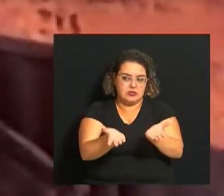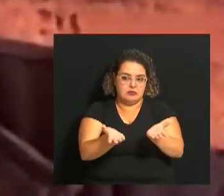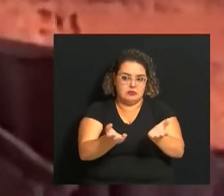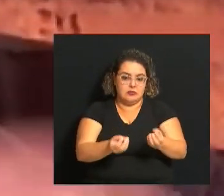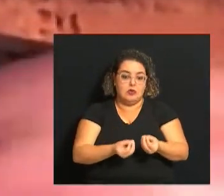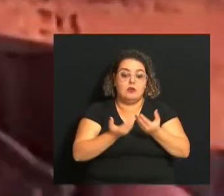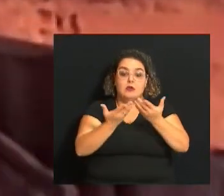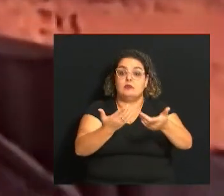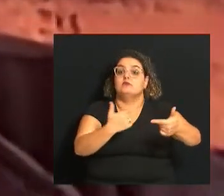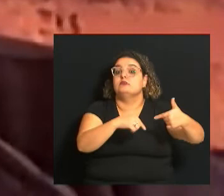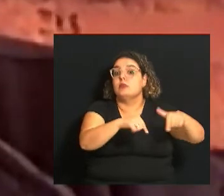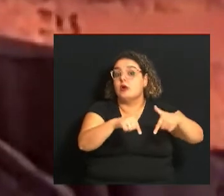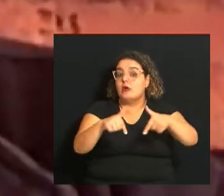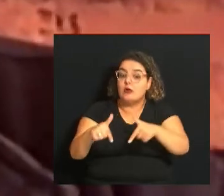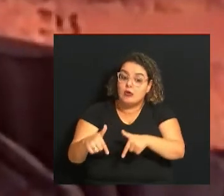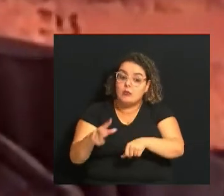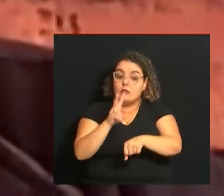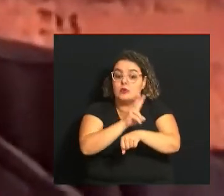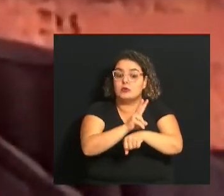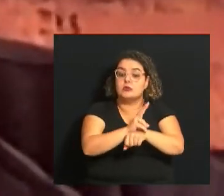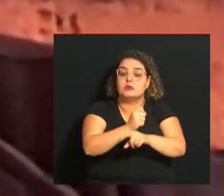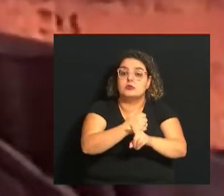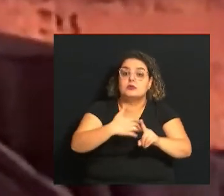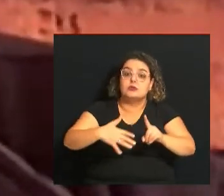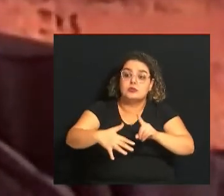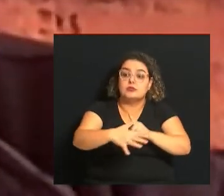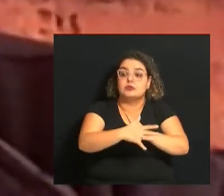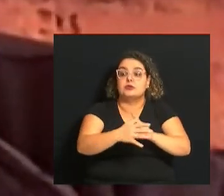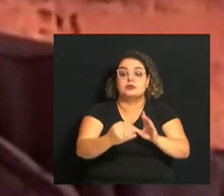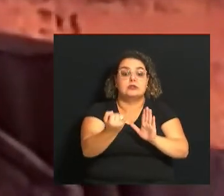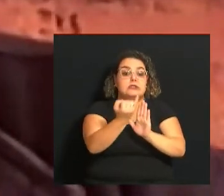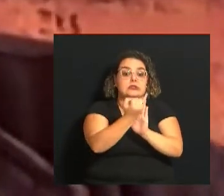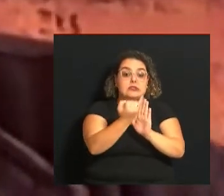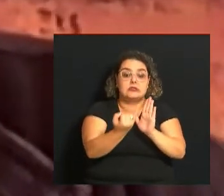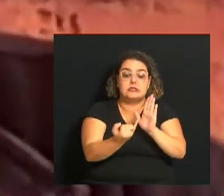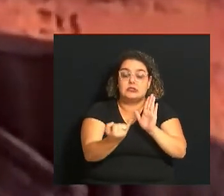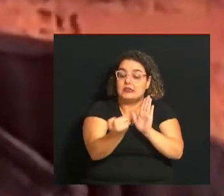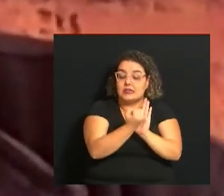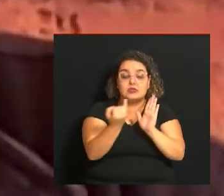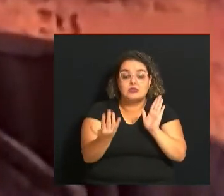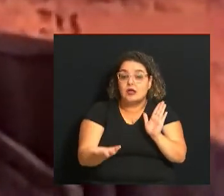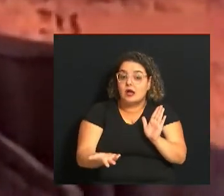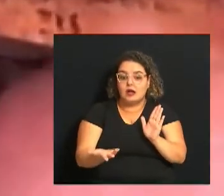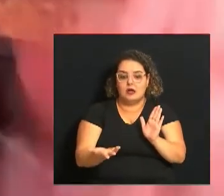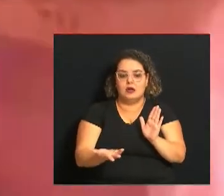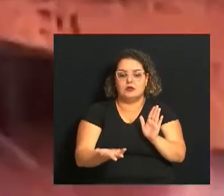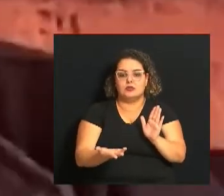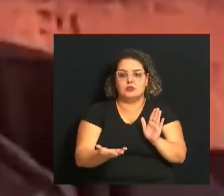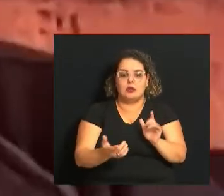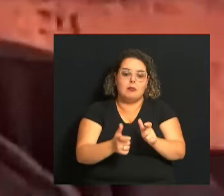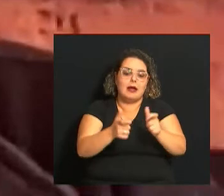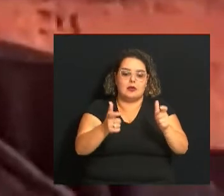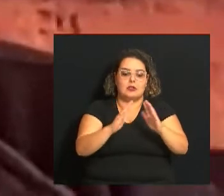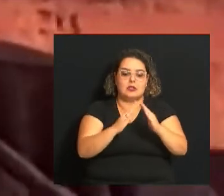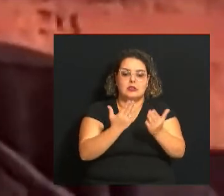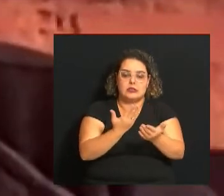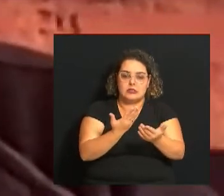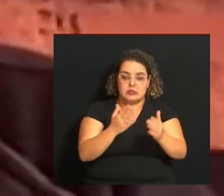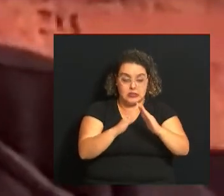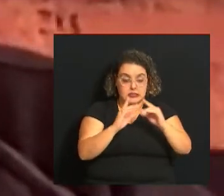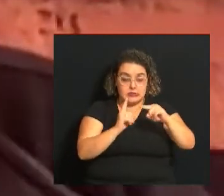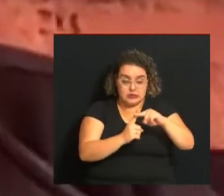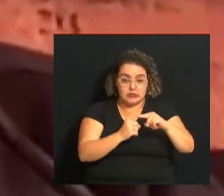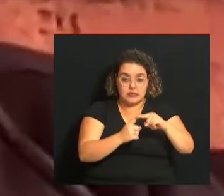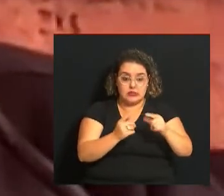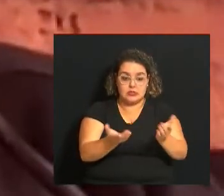emprego, oferecem proteção social, oferecem identidade, né? Então, isso atrai pessoas porque elas não se